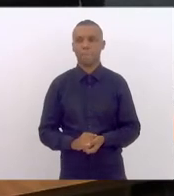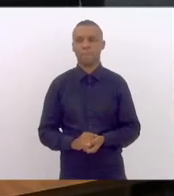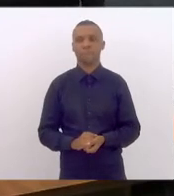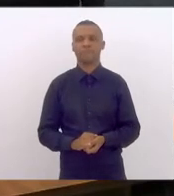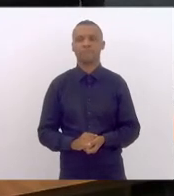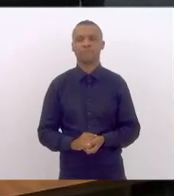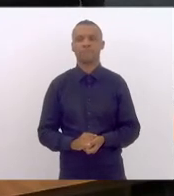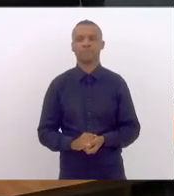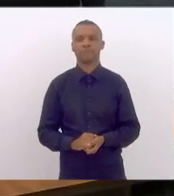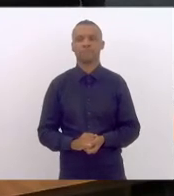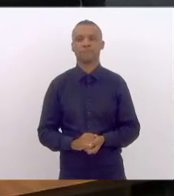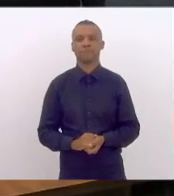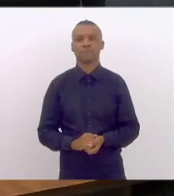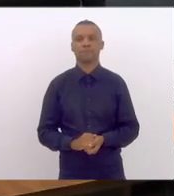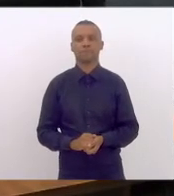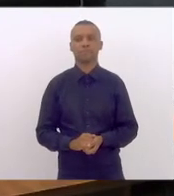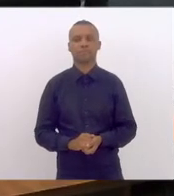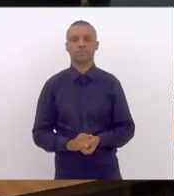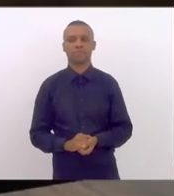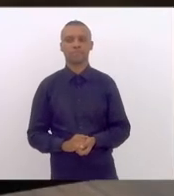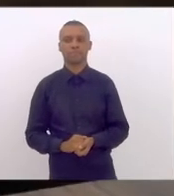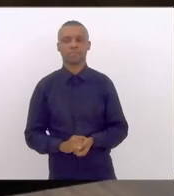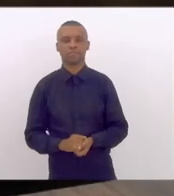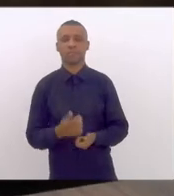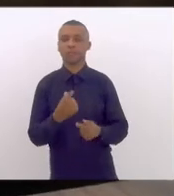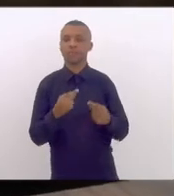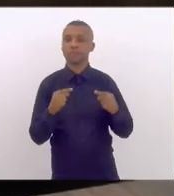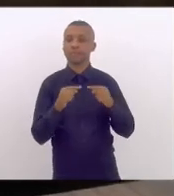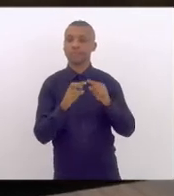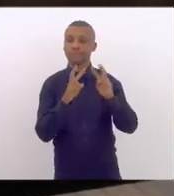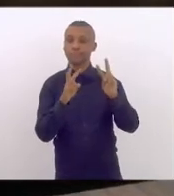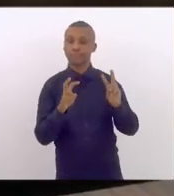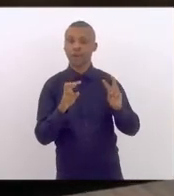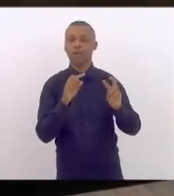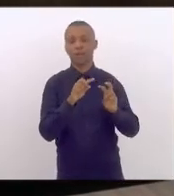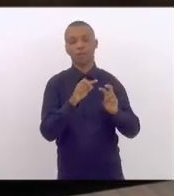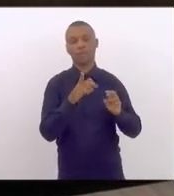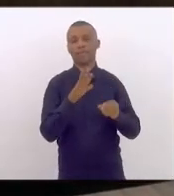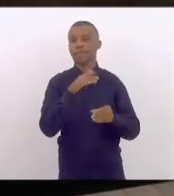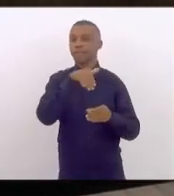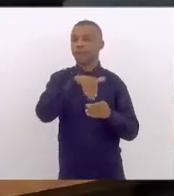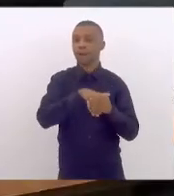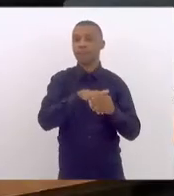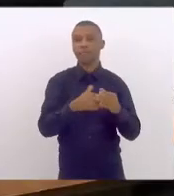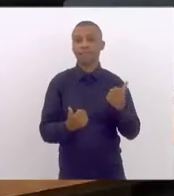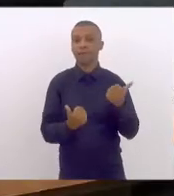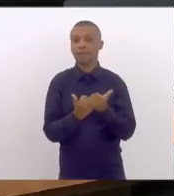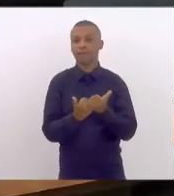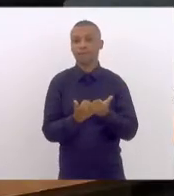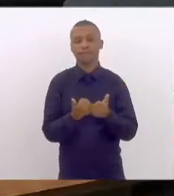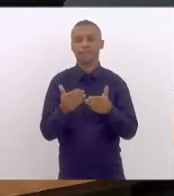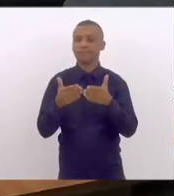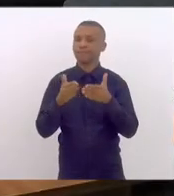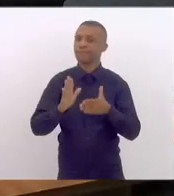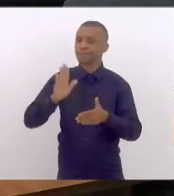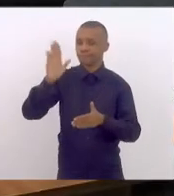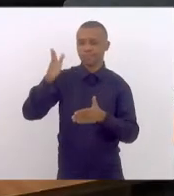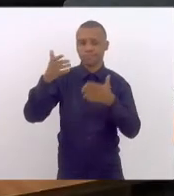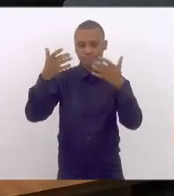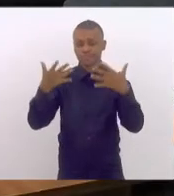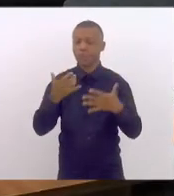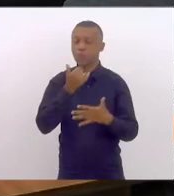senhor presidente no mérito Eu voto favorável questão de ordem Presidente Eu acho que